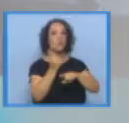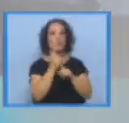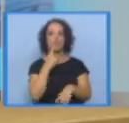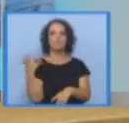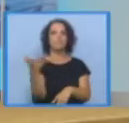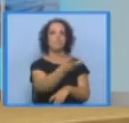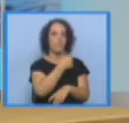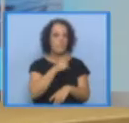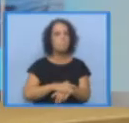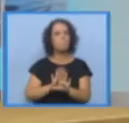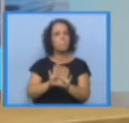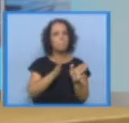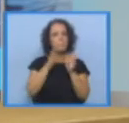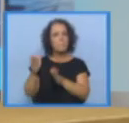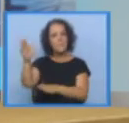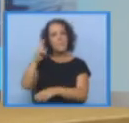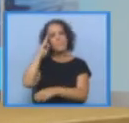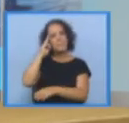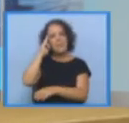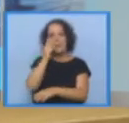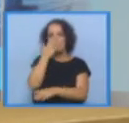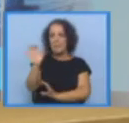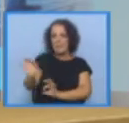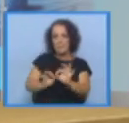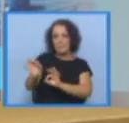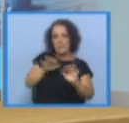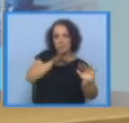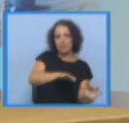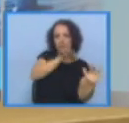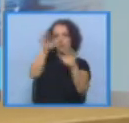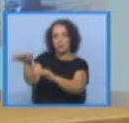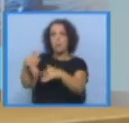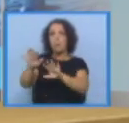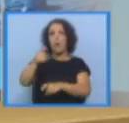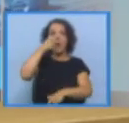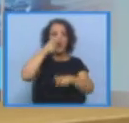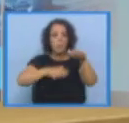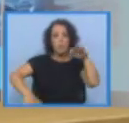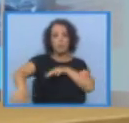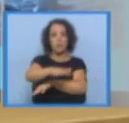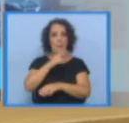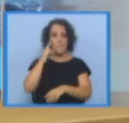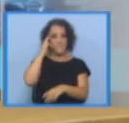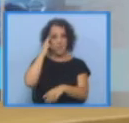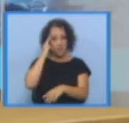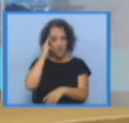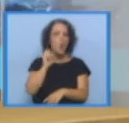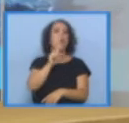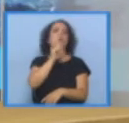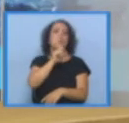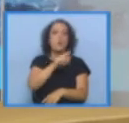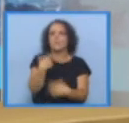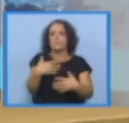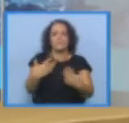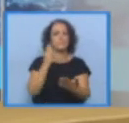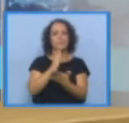Madeira parece estar a haver um microcosmos de acolhimento, mas a capacidade dos madeirenses acolherem, mesmo que seja só 5.000